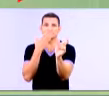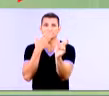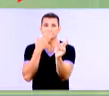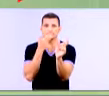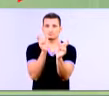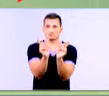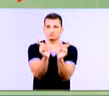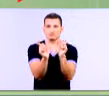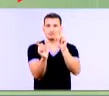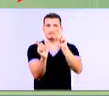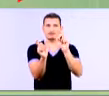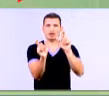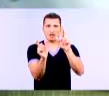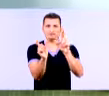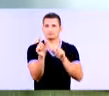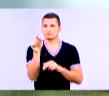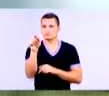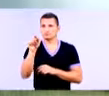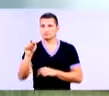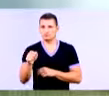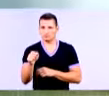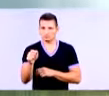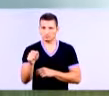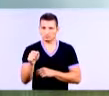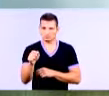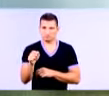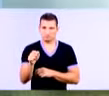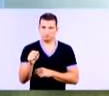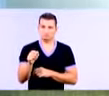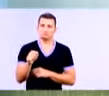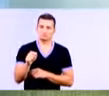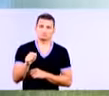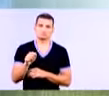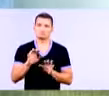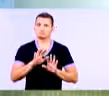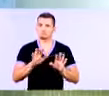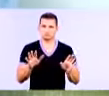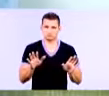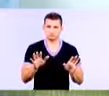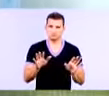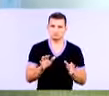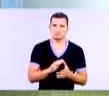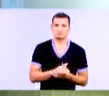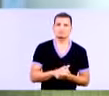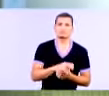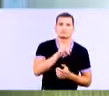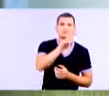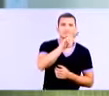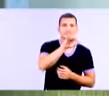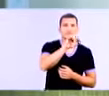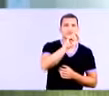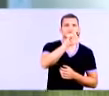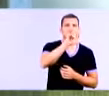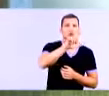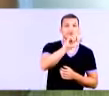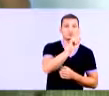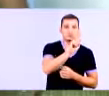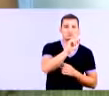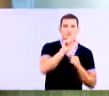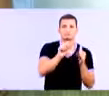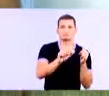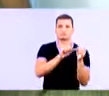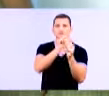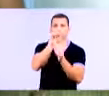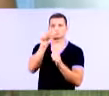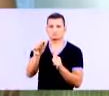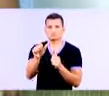Essa foi a migração do Visual G para a linguagem Java, simples, né? Regrinha, trocou, transformou para o inglês,